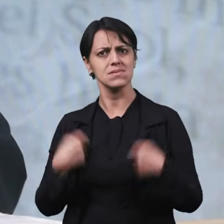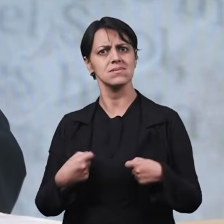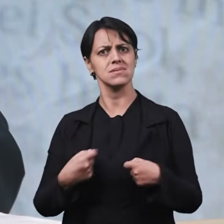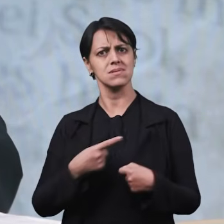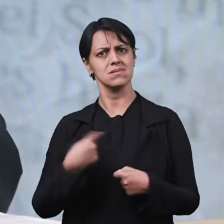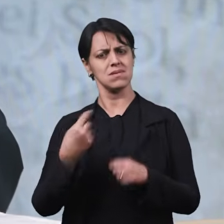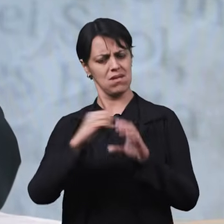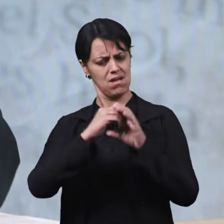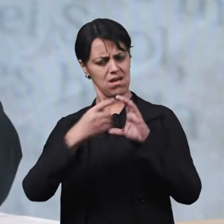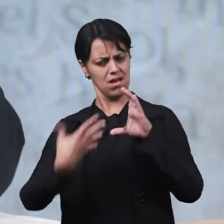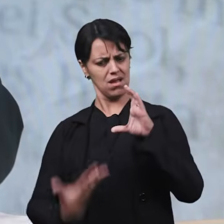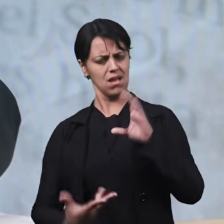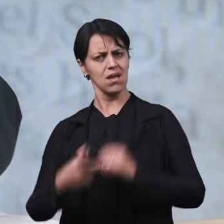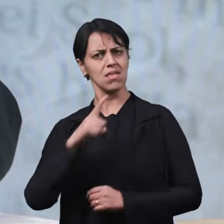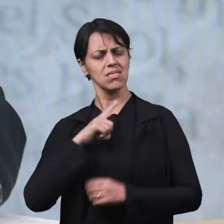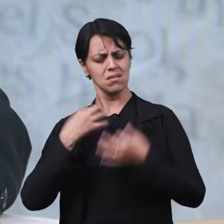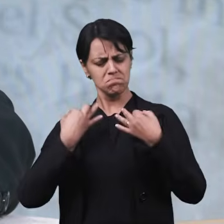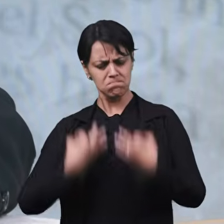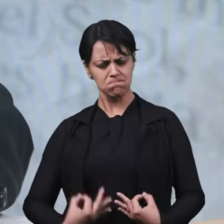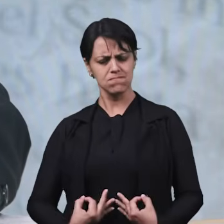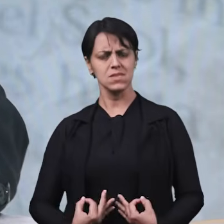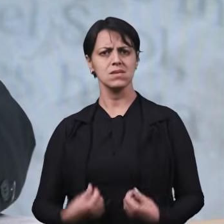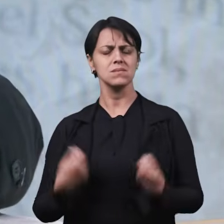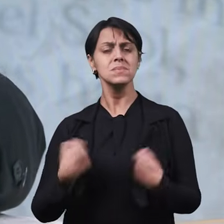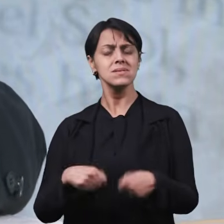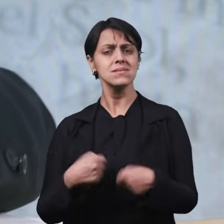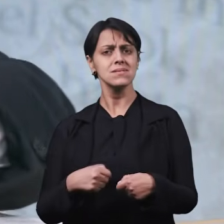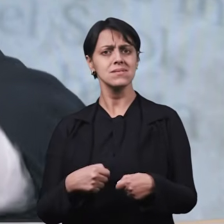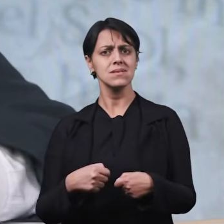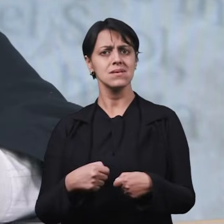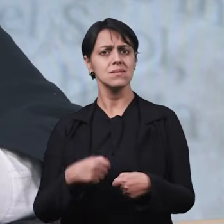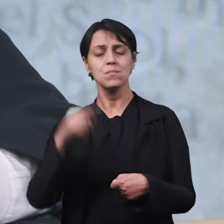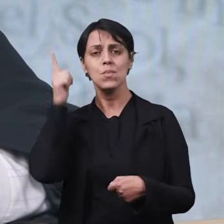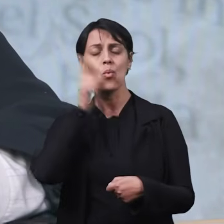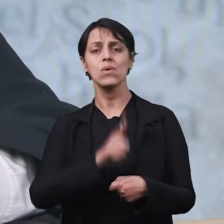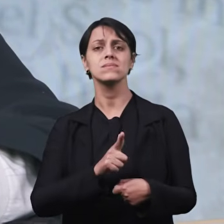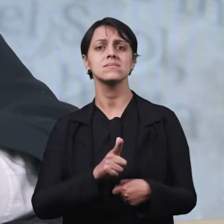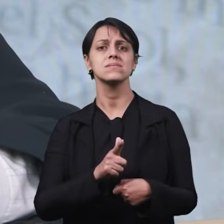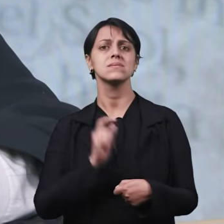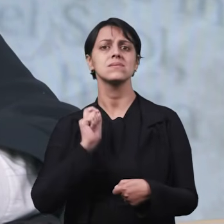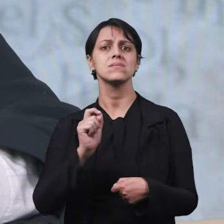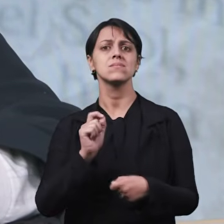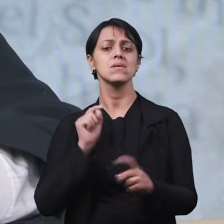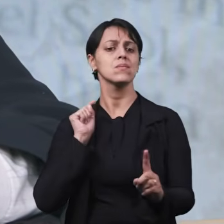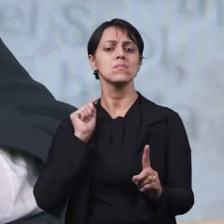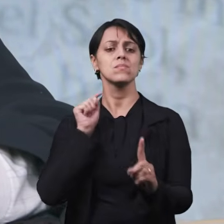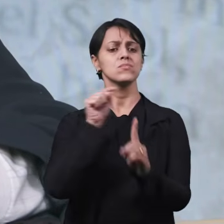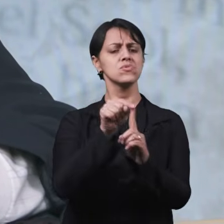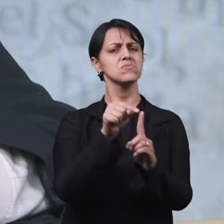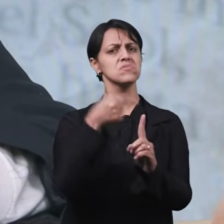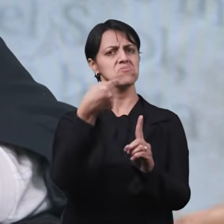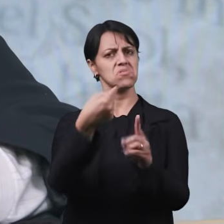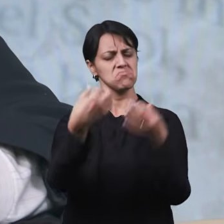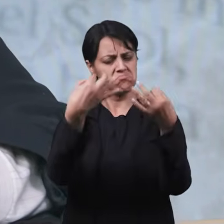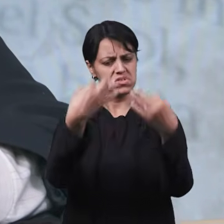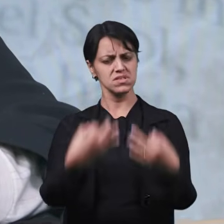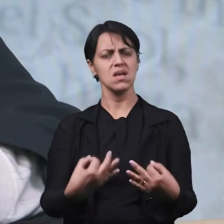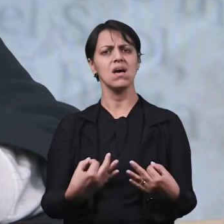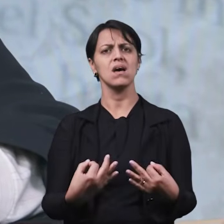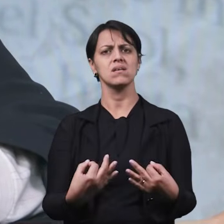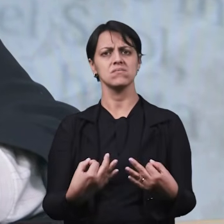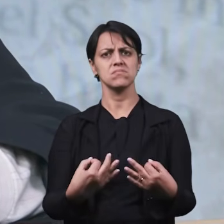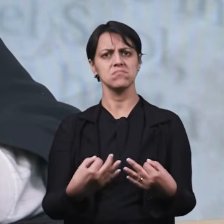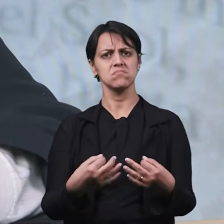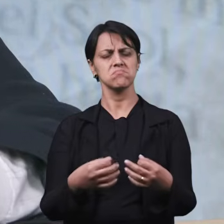essa característica de retidão para poder alcançar os nossos objetivos de uma forma íntegra, de